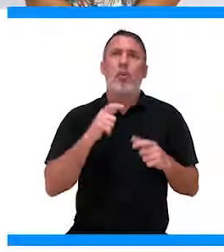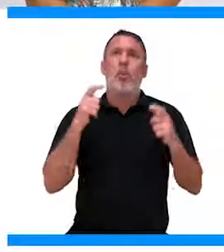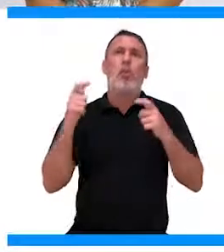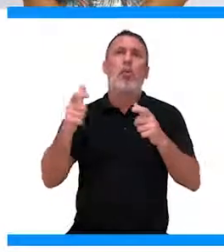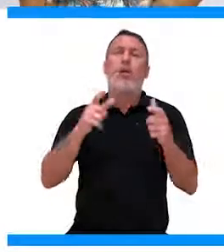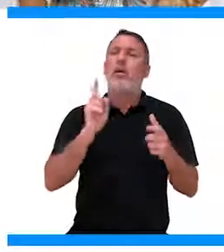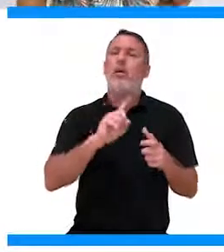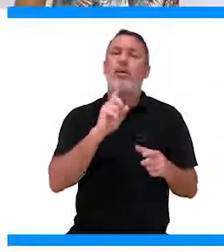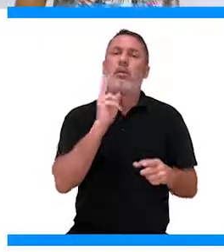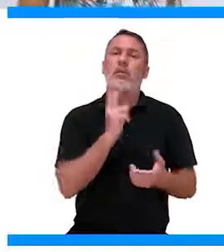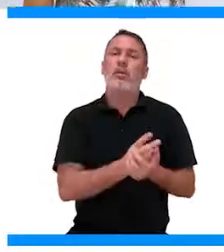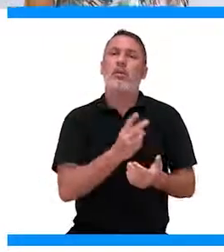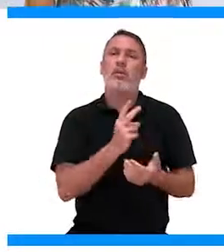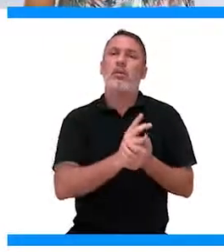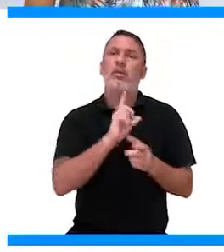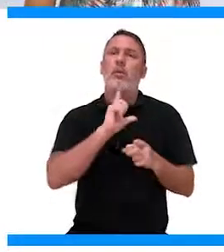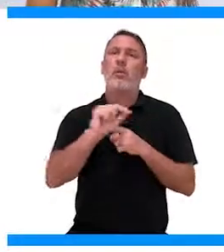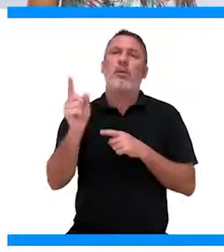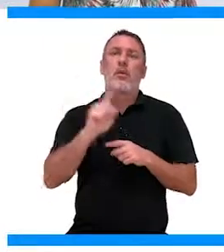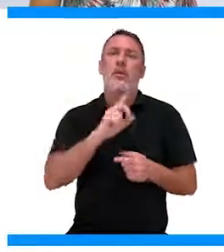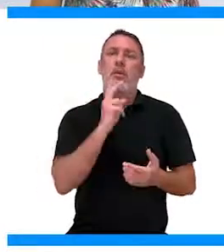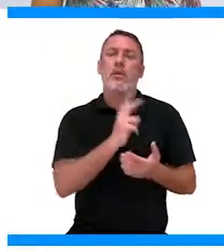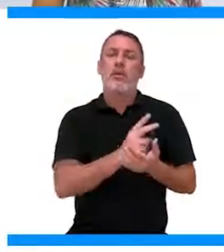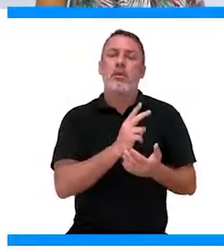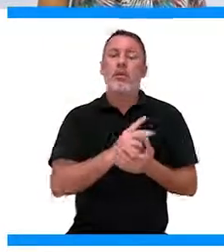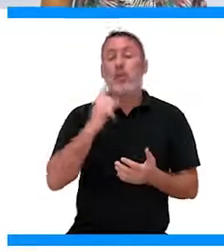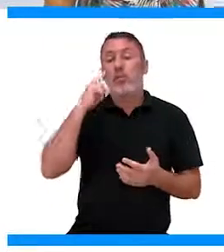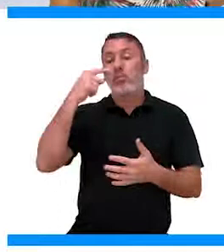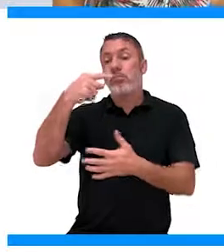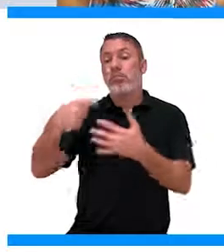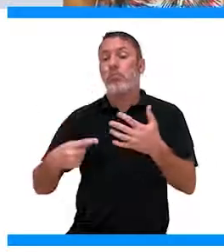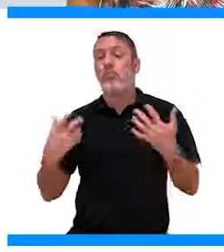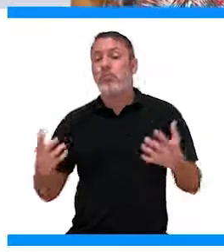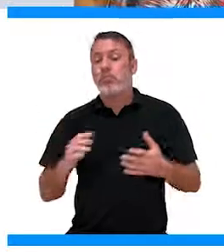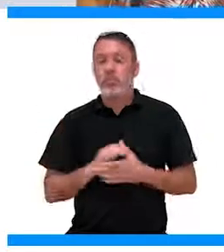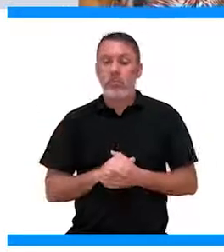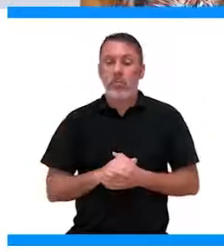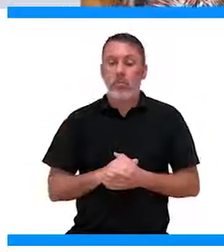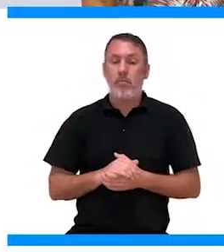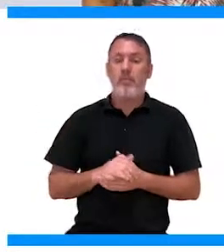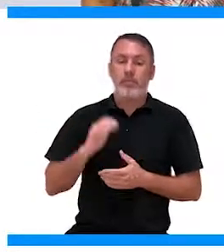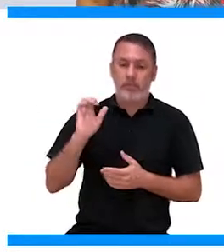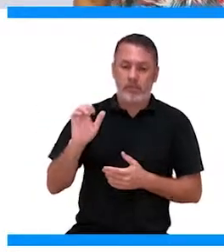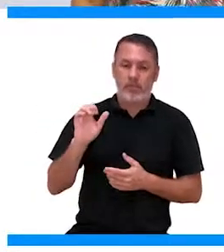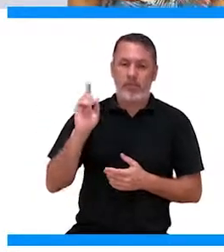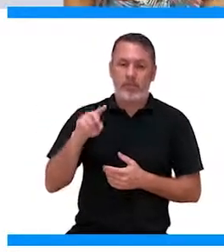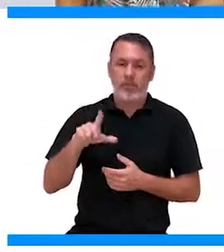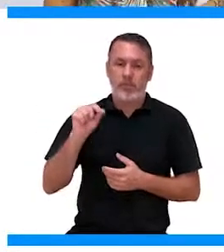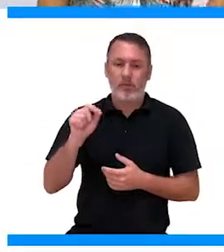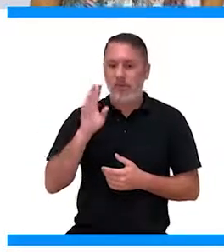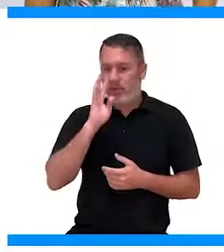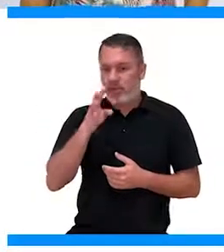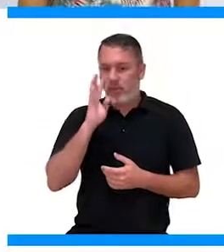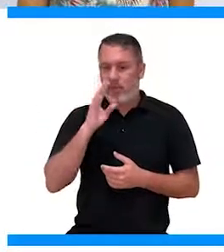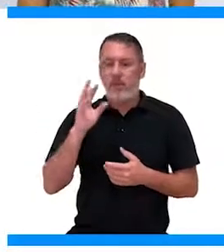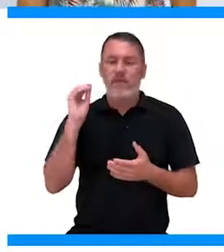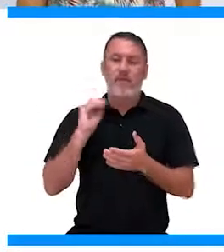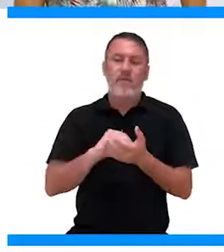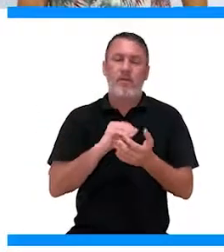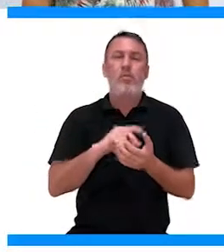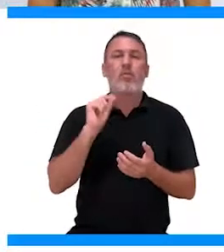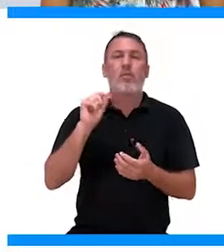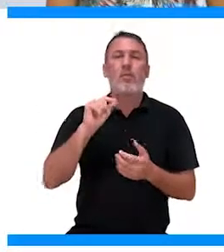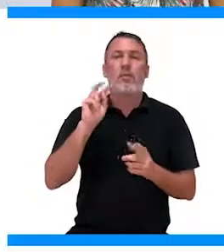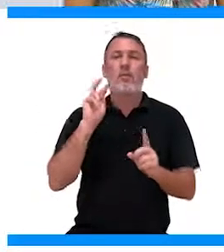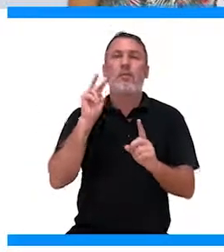nenhum. Qual das questões aí vocês acham que é a correta? Alternativa E, criticar